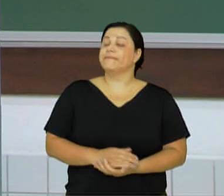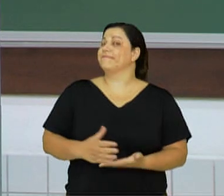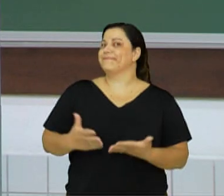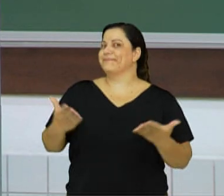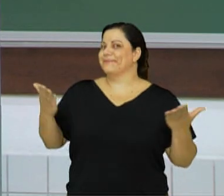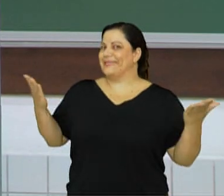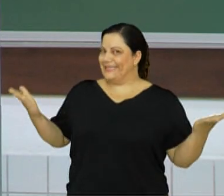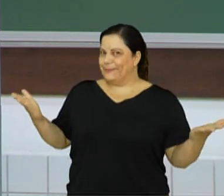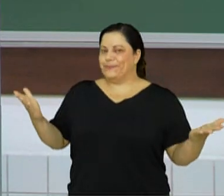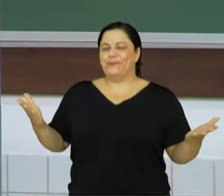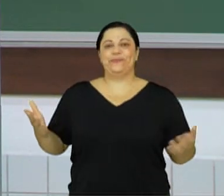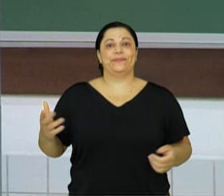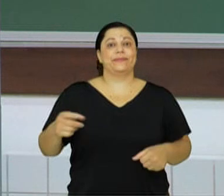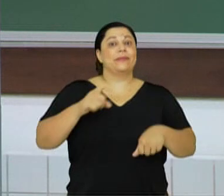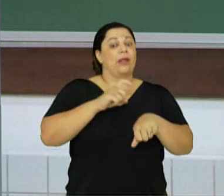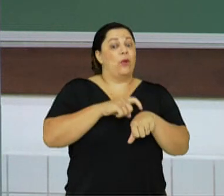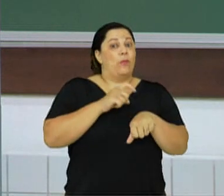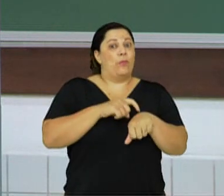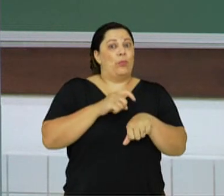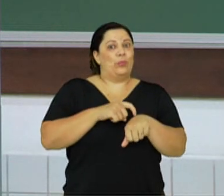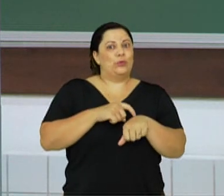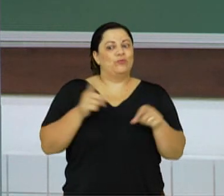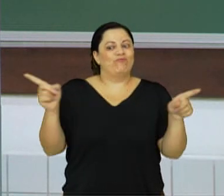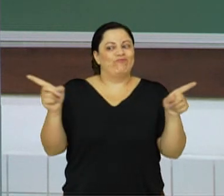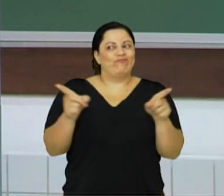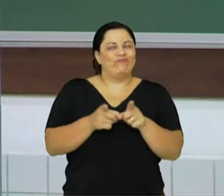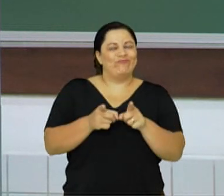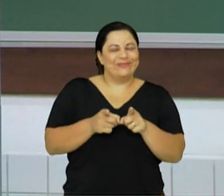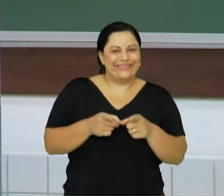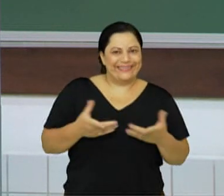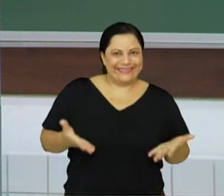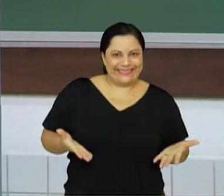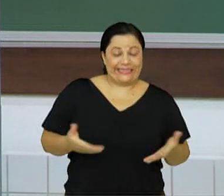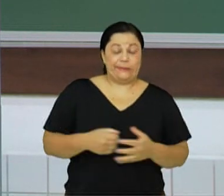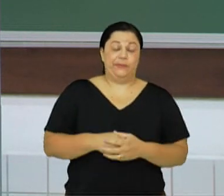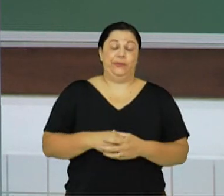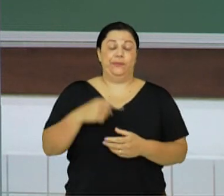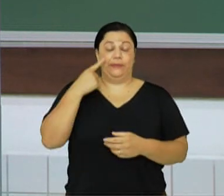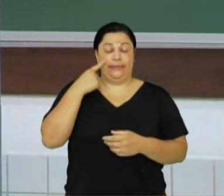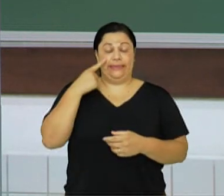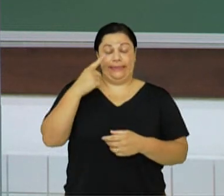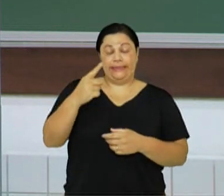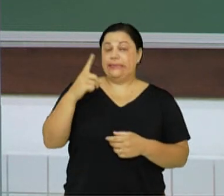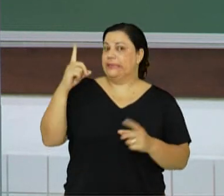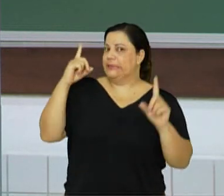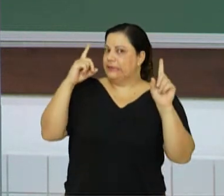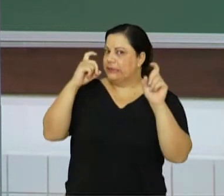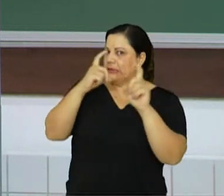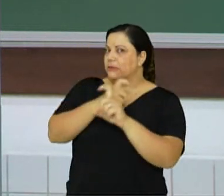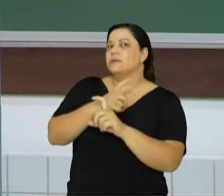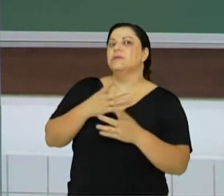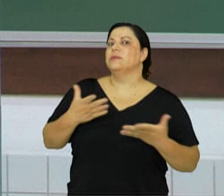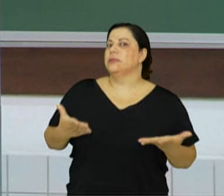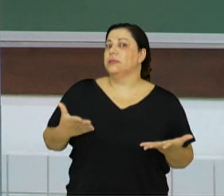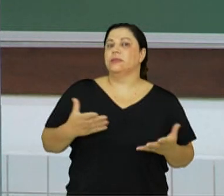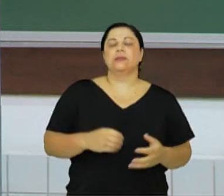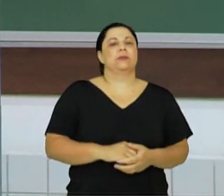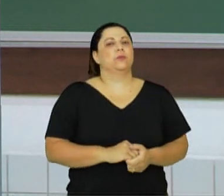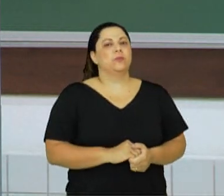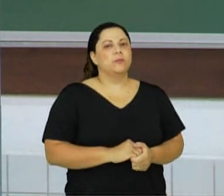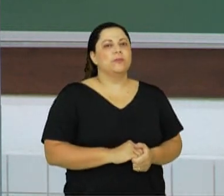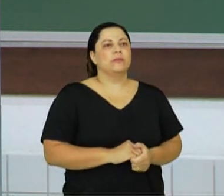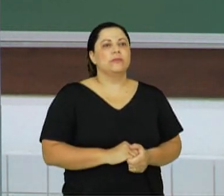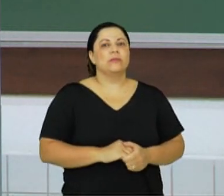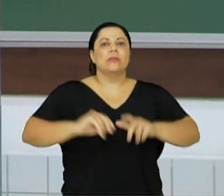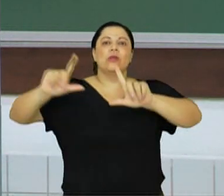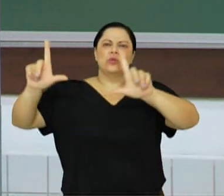Galera, temos pouco tempo, mas eu acredito que essa questão começou a dar uma puxadinha, né? Exatamente o que a gente vai precisar. Só aqui no